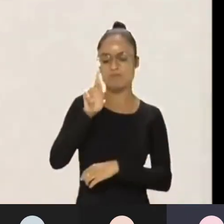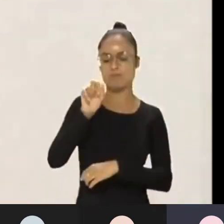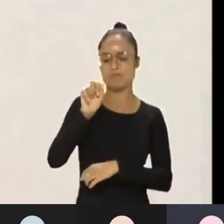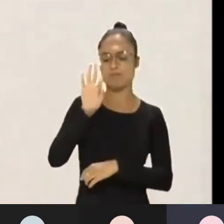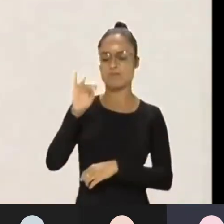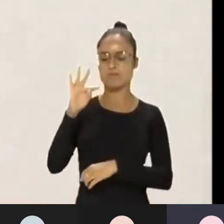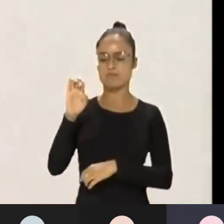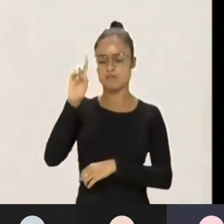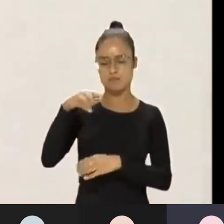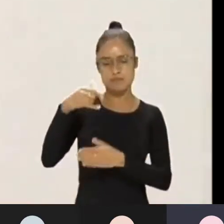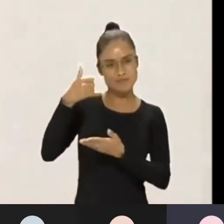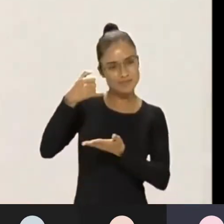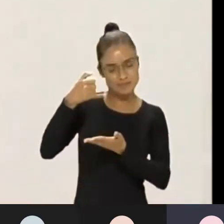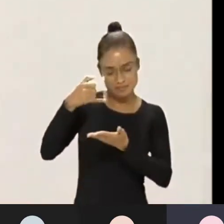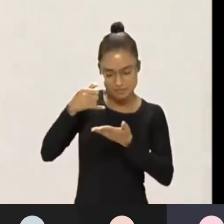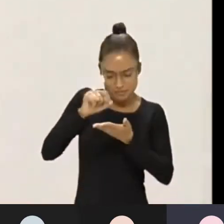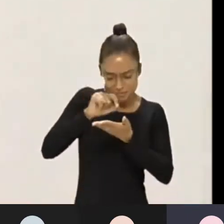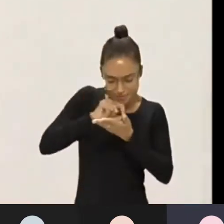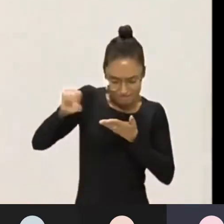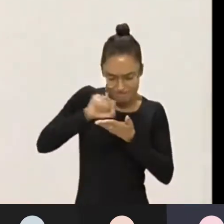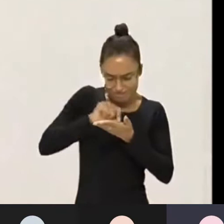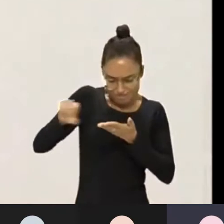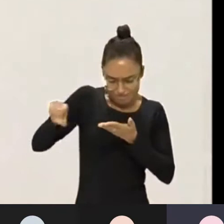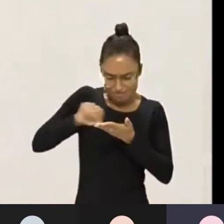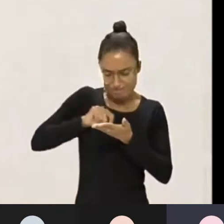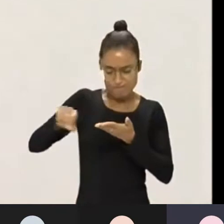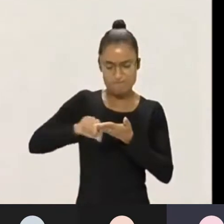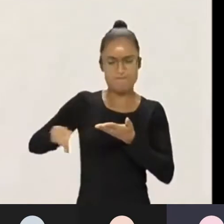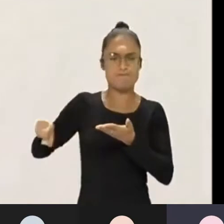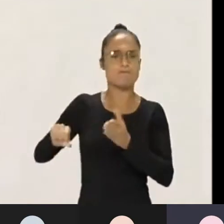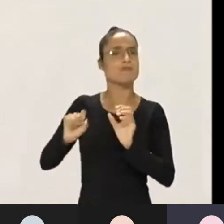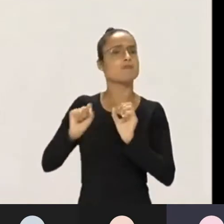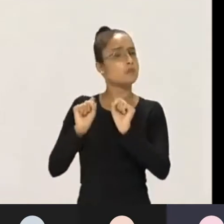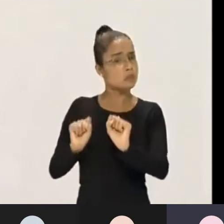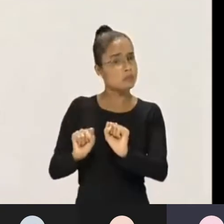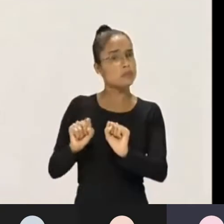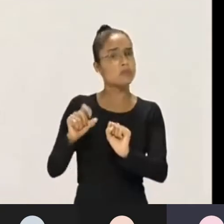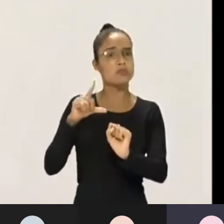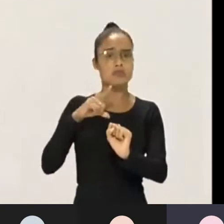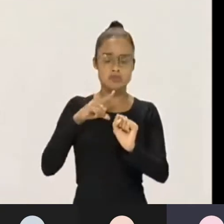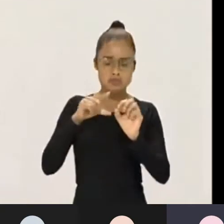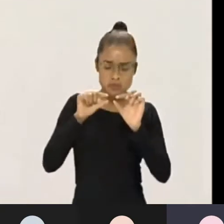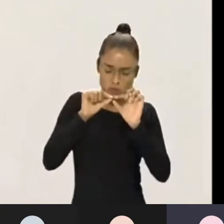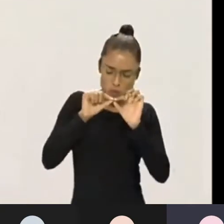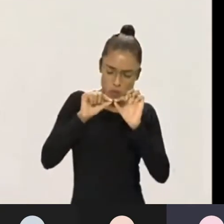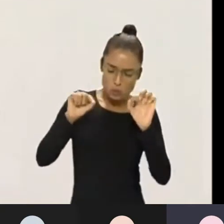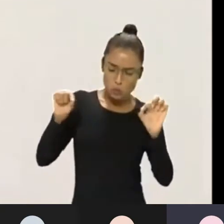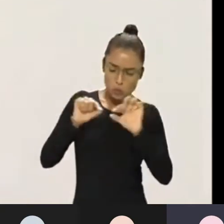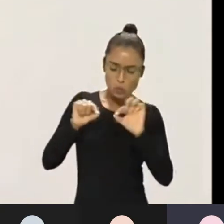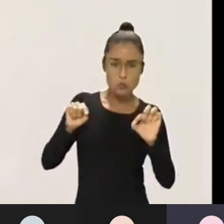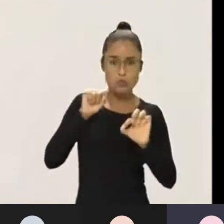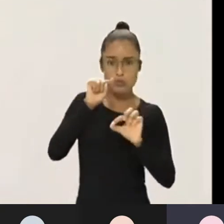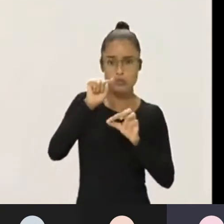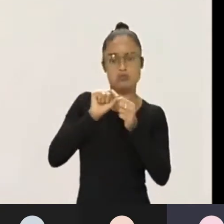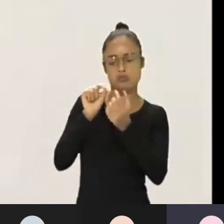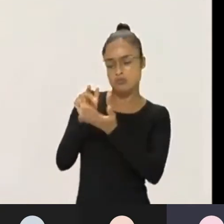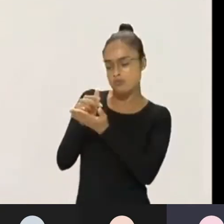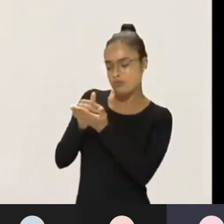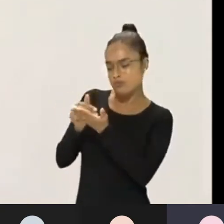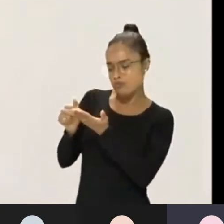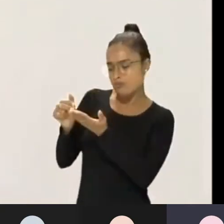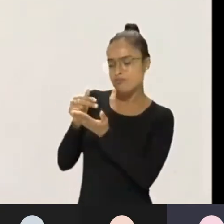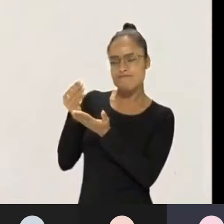fazendo o esboço, você pode usar um grafite menos espesso. Eu estou aplicando